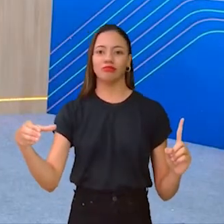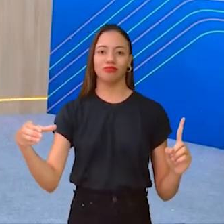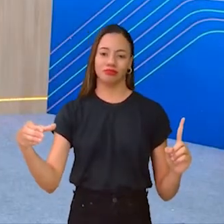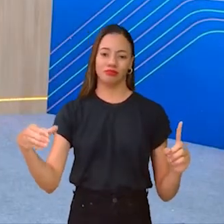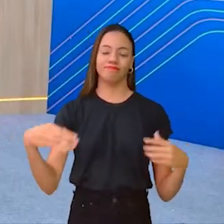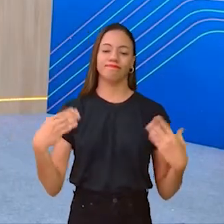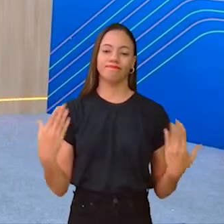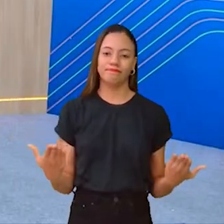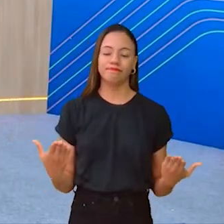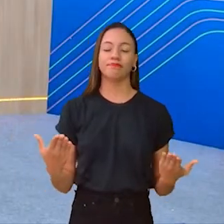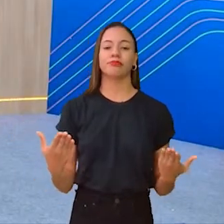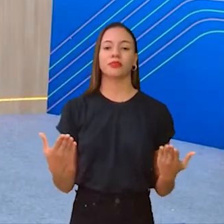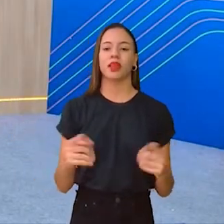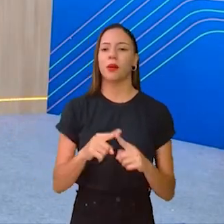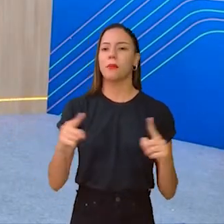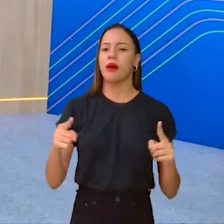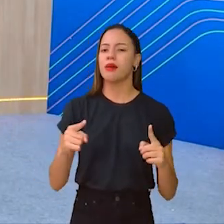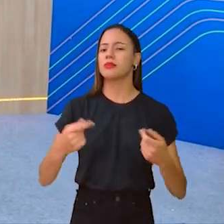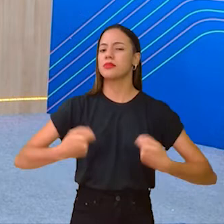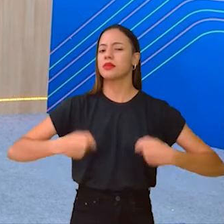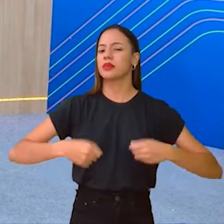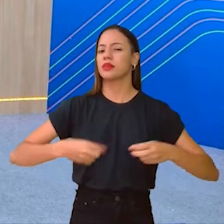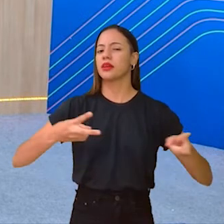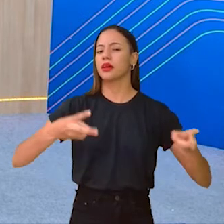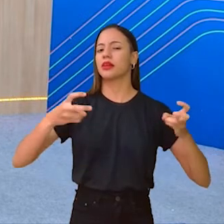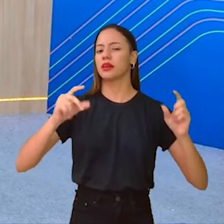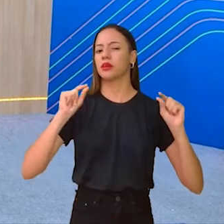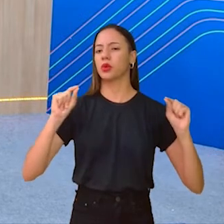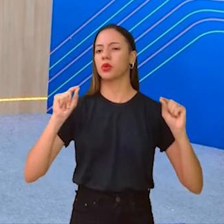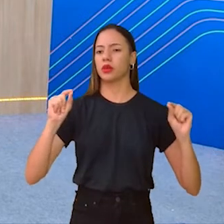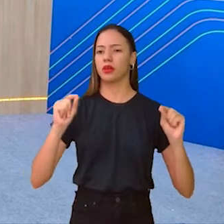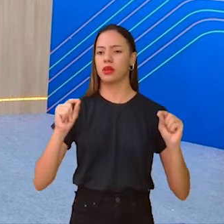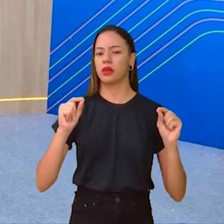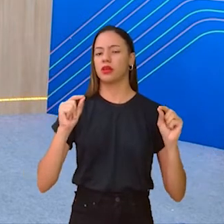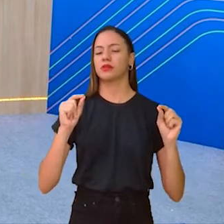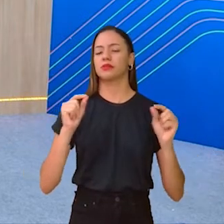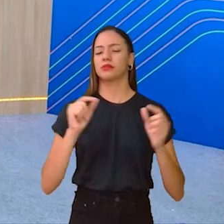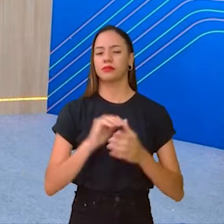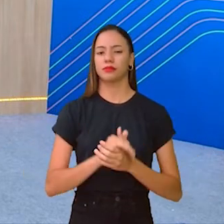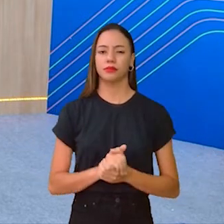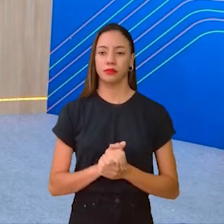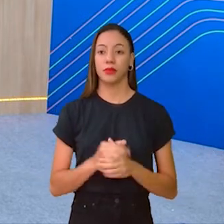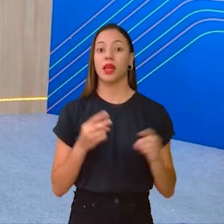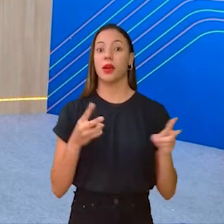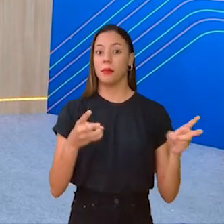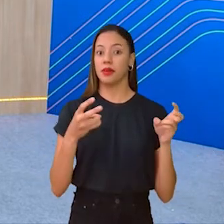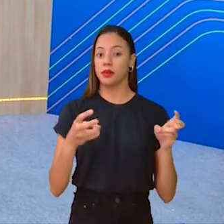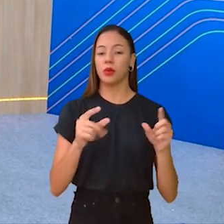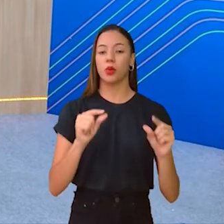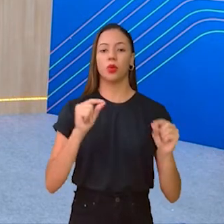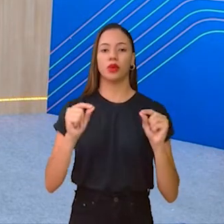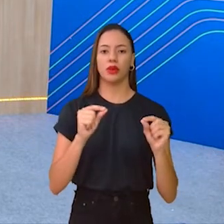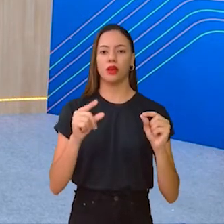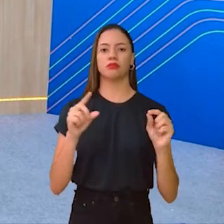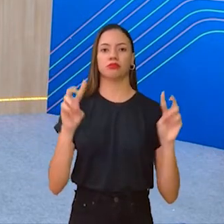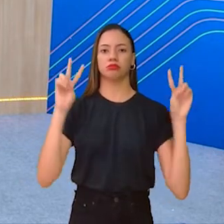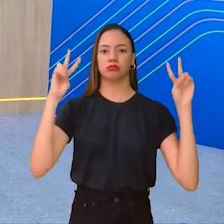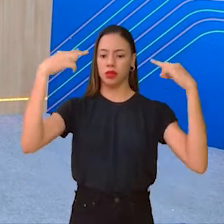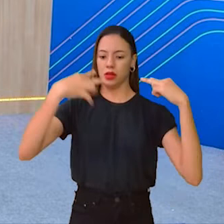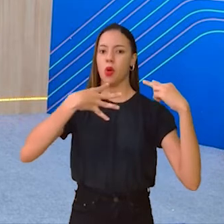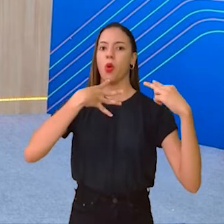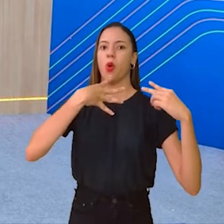encontro, né? Mas o que é que a gente tem que perceber, né? A gente tem que justamente perceber e buscar e se conhecer para